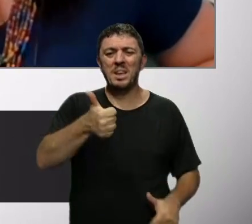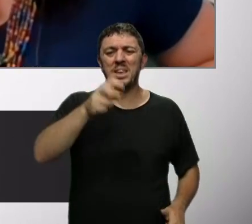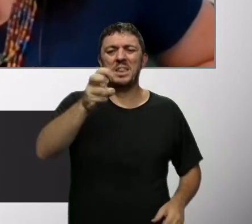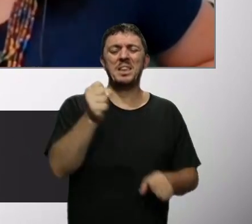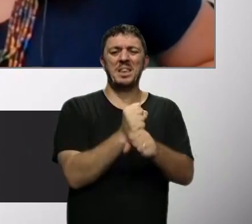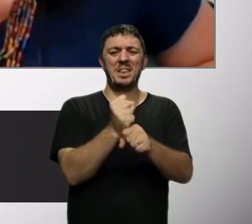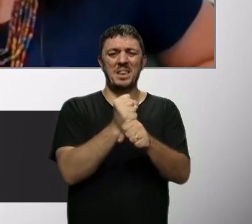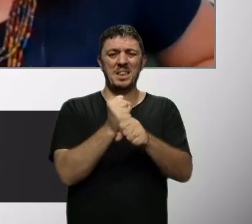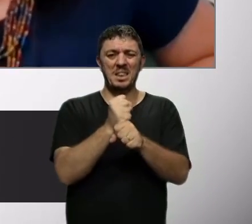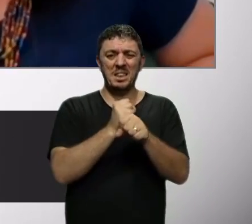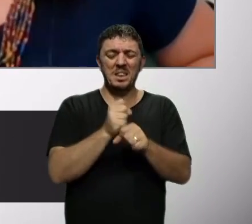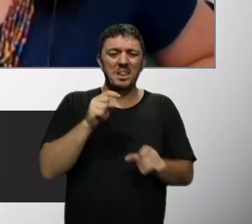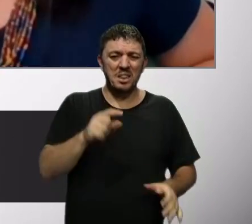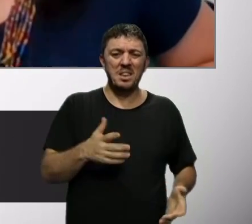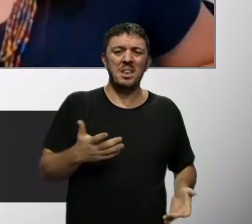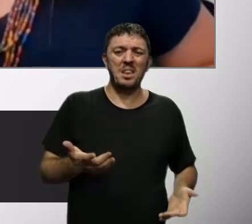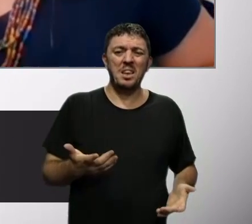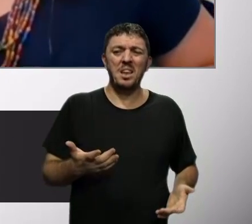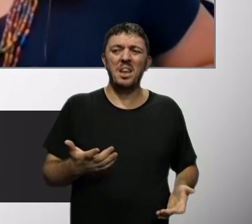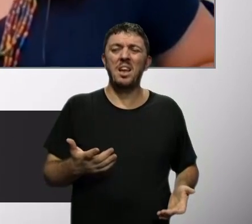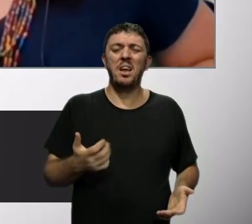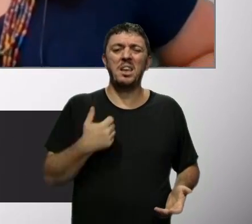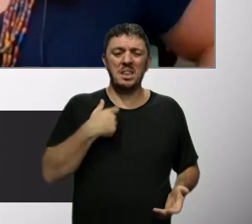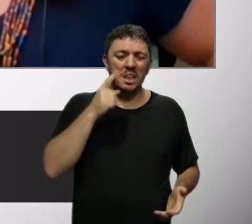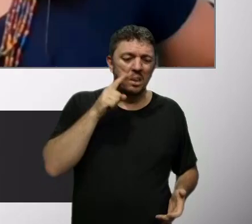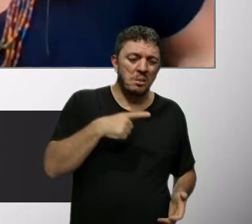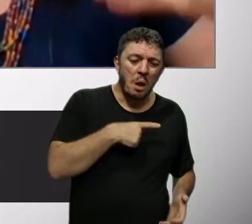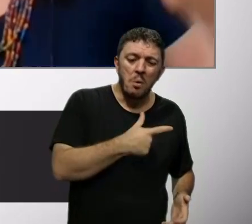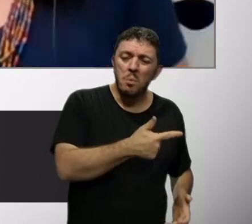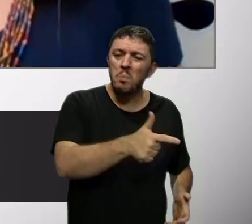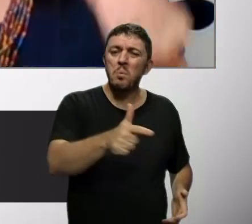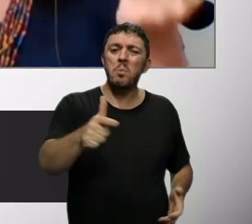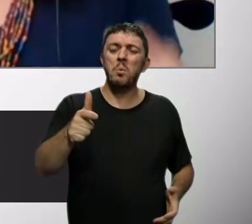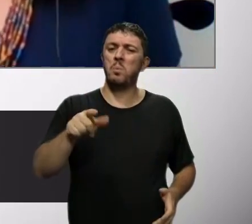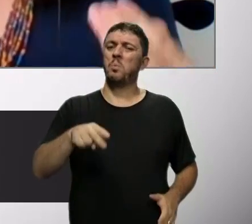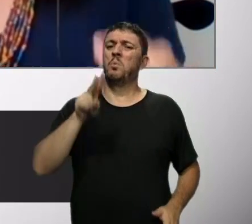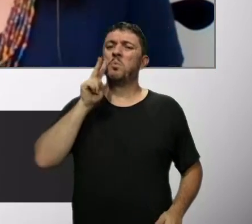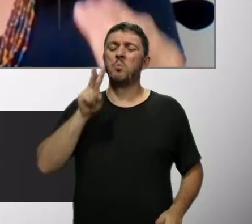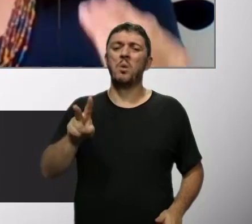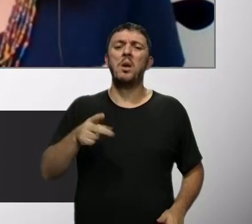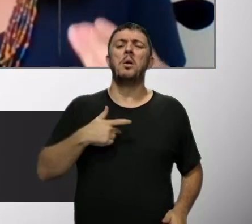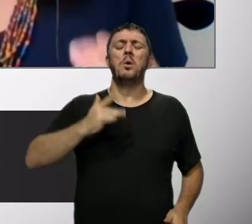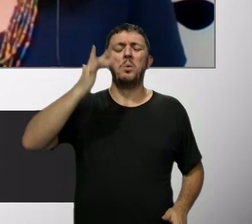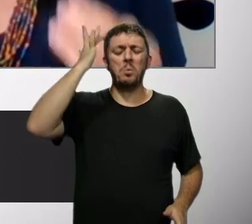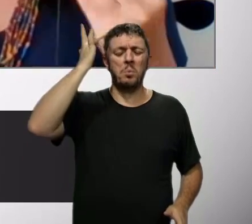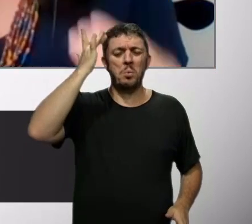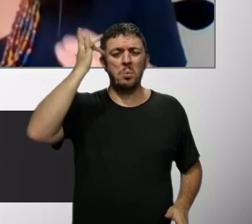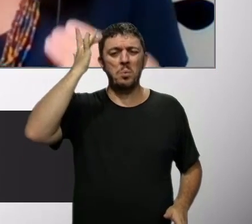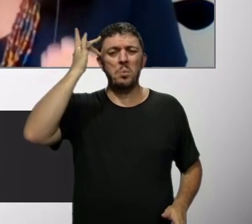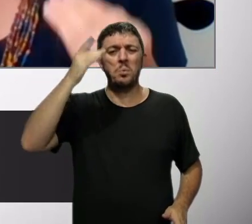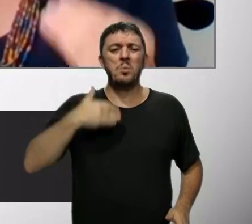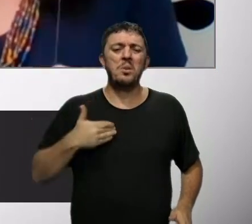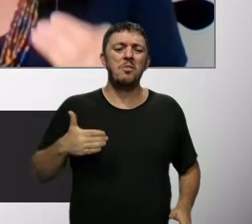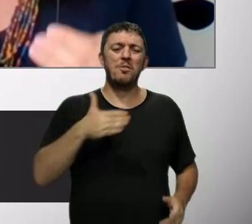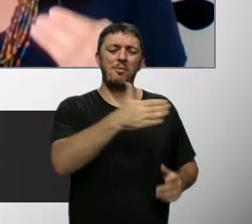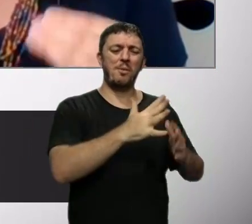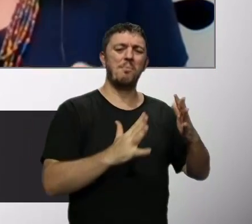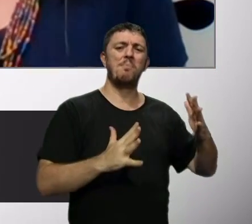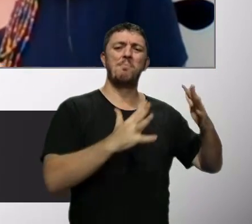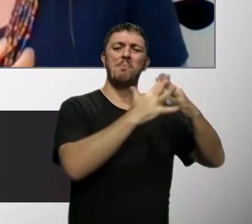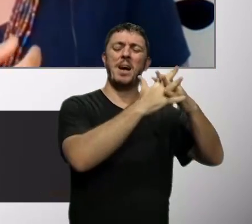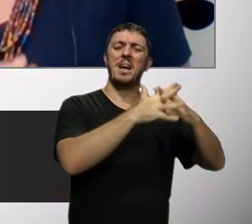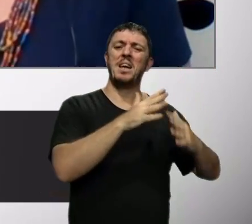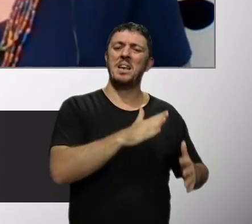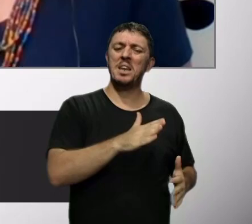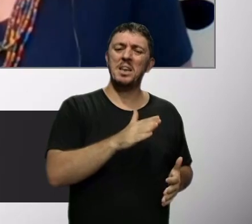nunca vi? Tem algo aqui que eu nunca vi? Né? Eu vou nesse parque todos os dias há 15 anos. Você acha que tem algo que eu